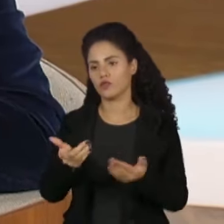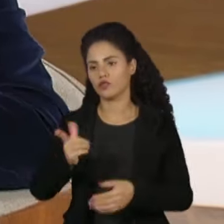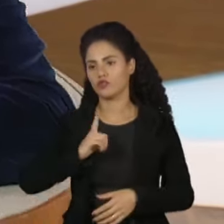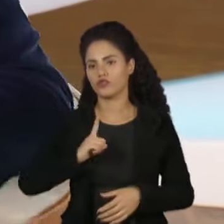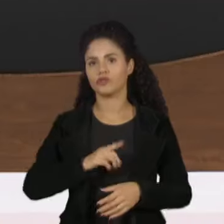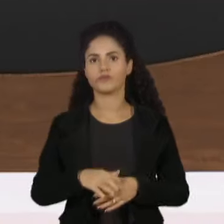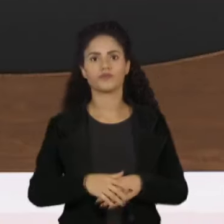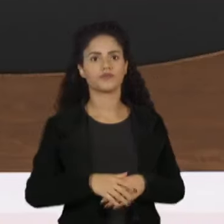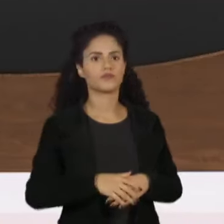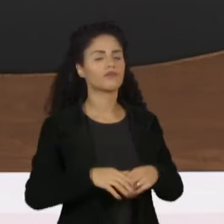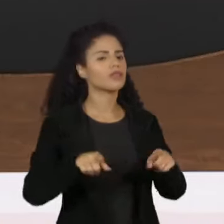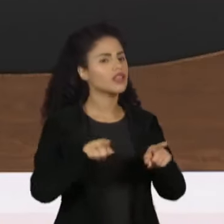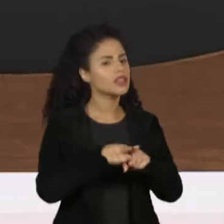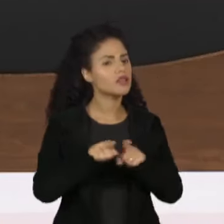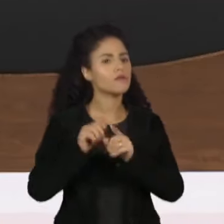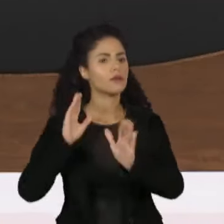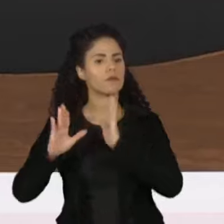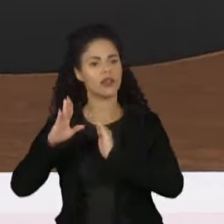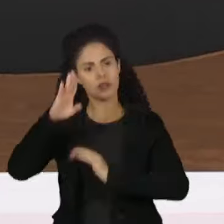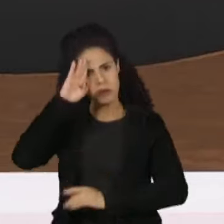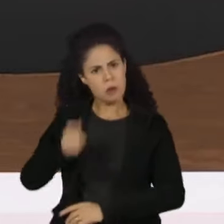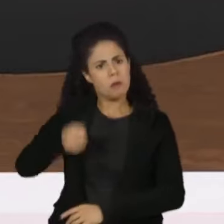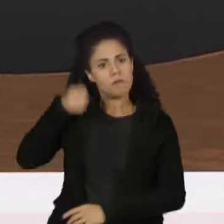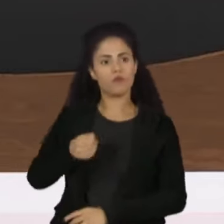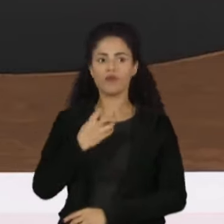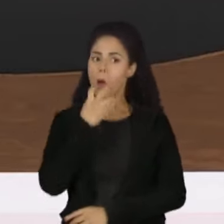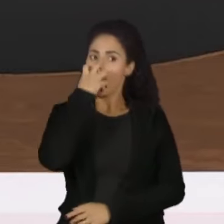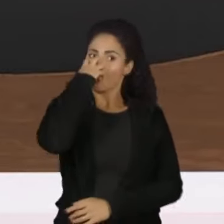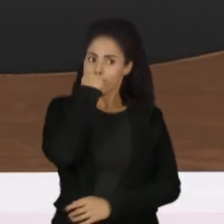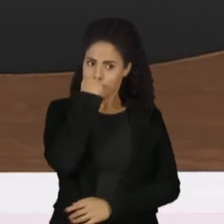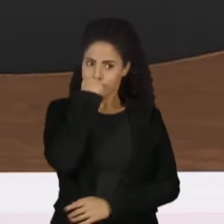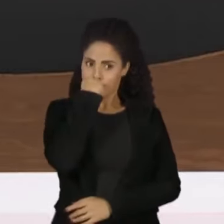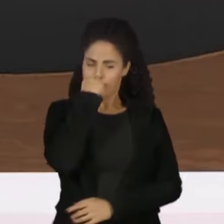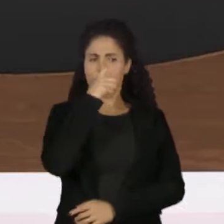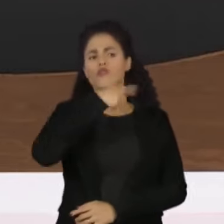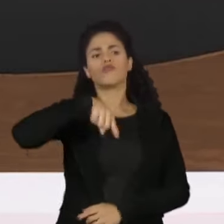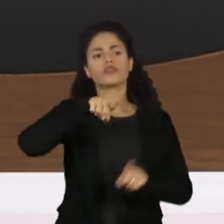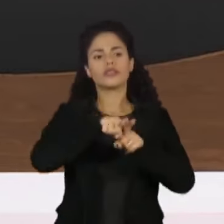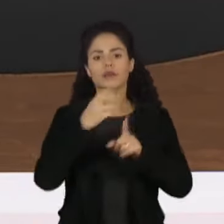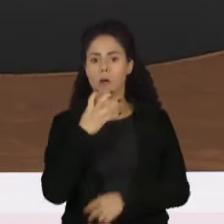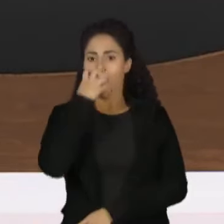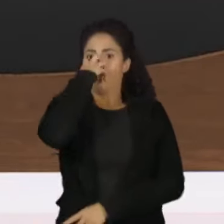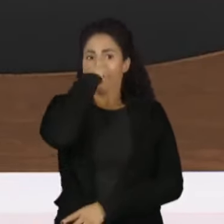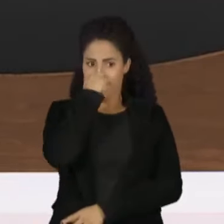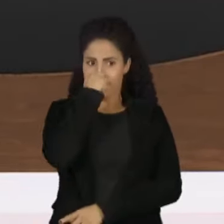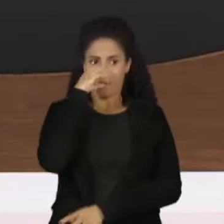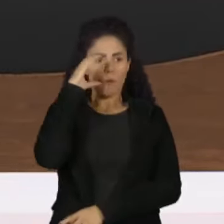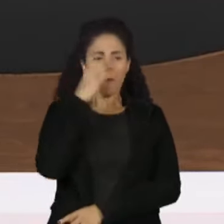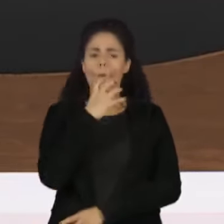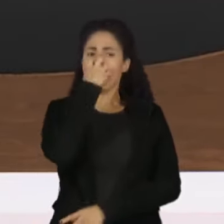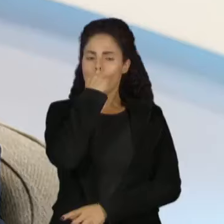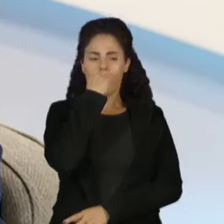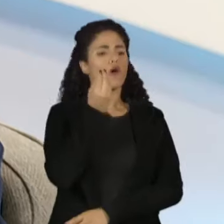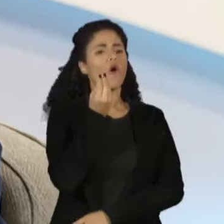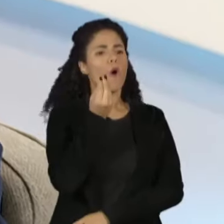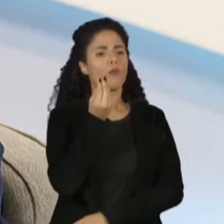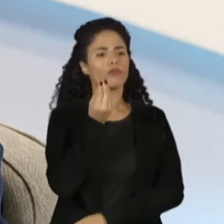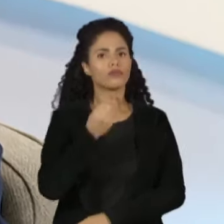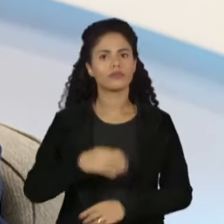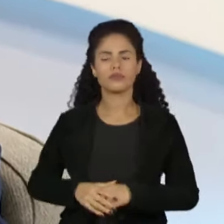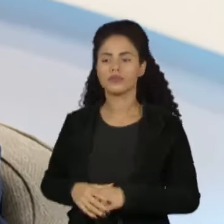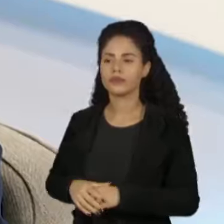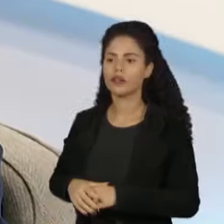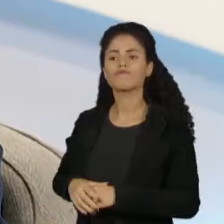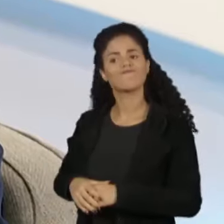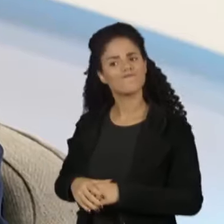mais e apesar de ser um período de ditadura e censura tinha coisa que vocês se autocensura ou que sofriam censura ou não Varela